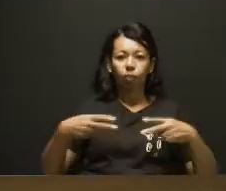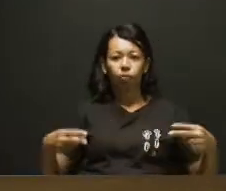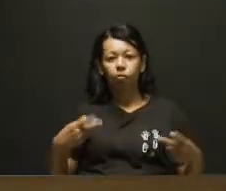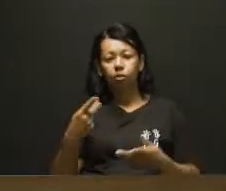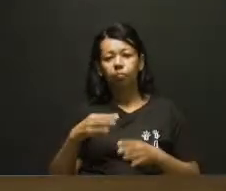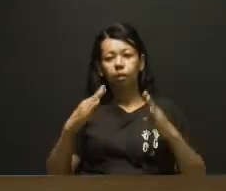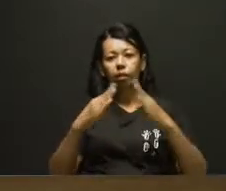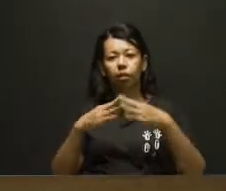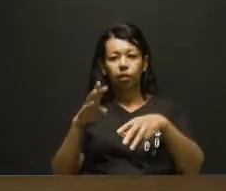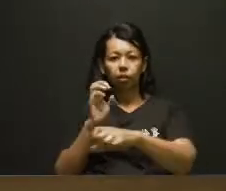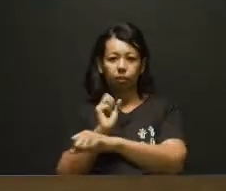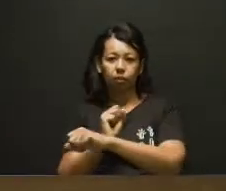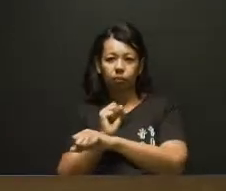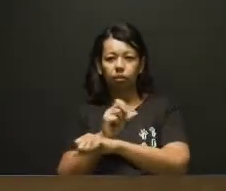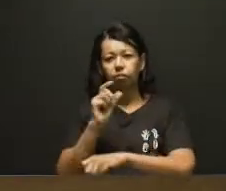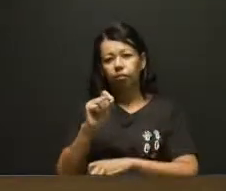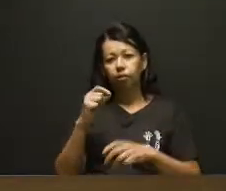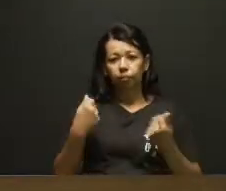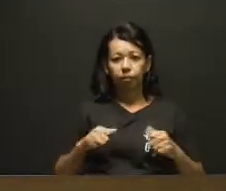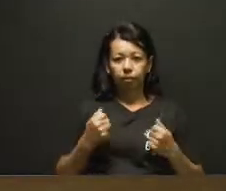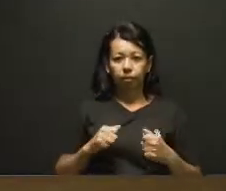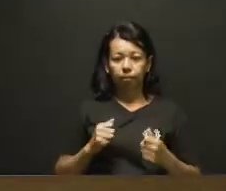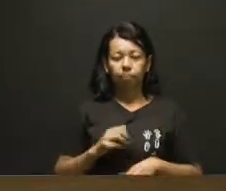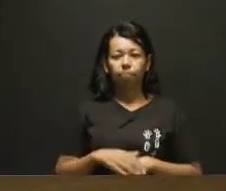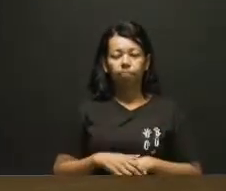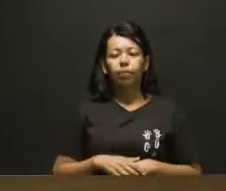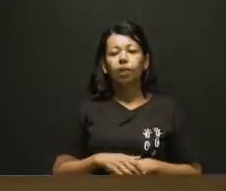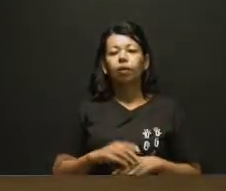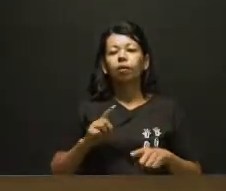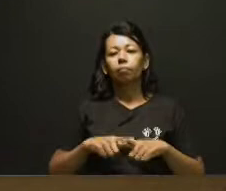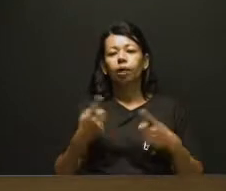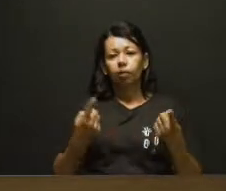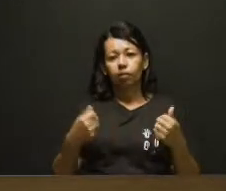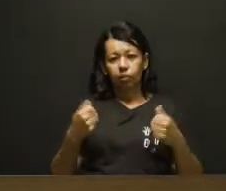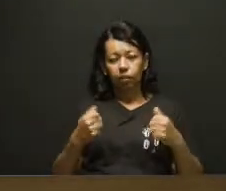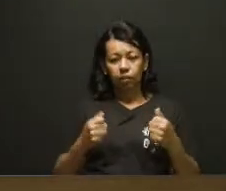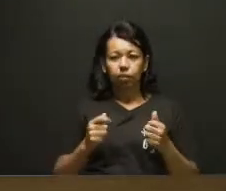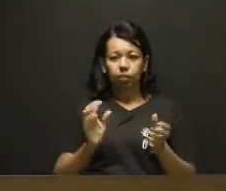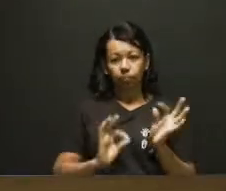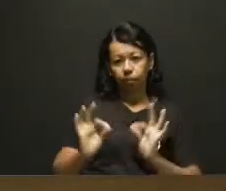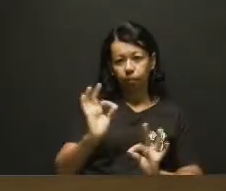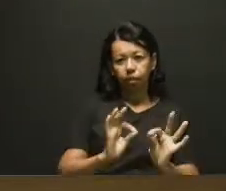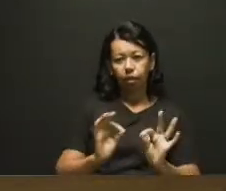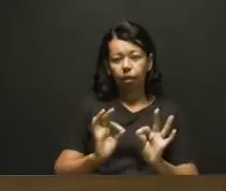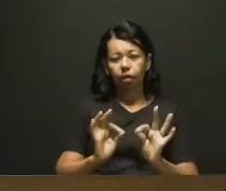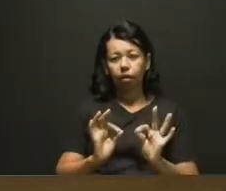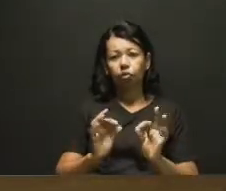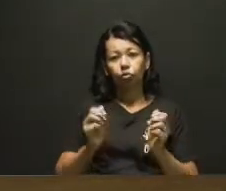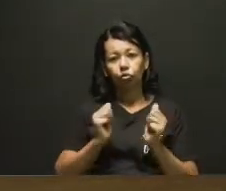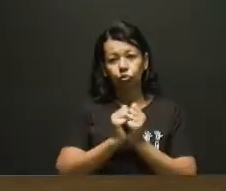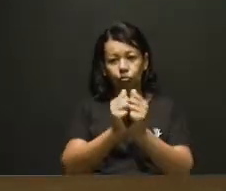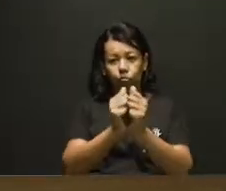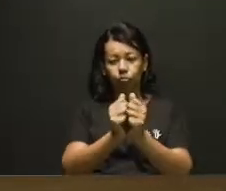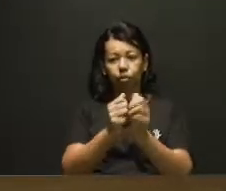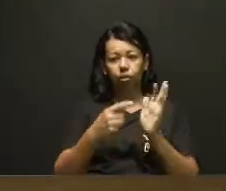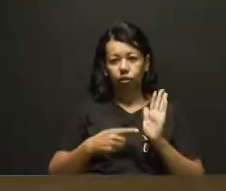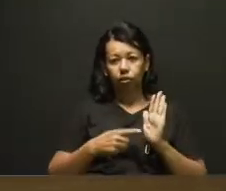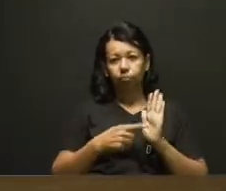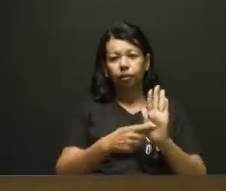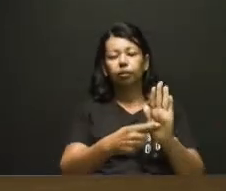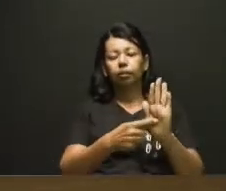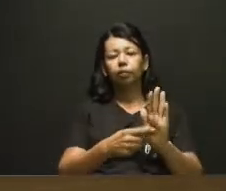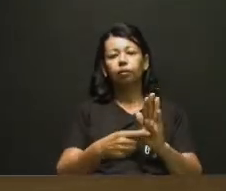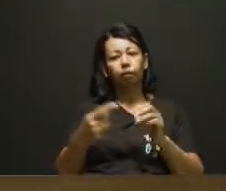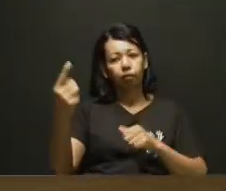o que vocês precisarem tá então mas a gente vai precisar montar um projeto junto aí a gente apresenta o projeto